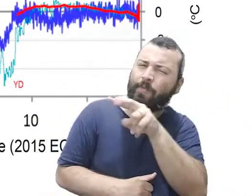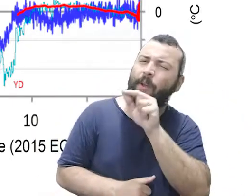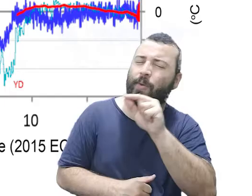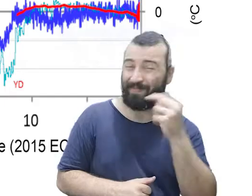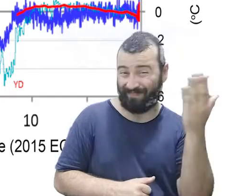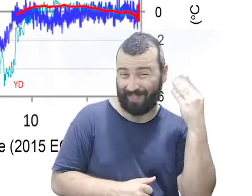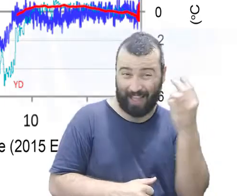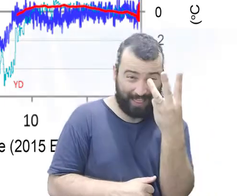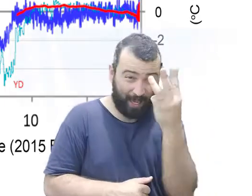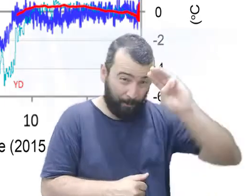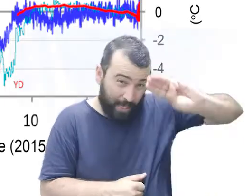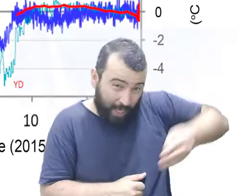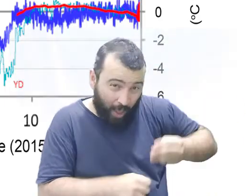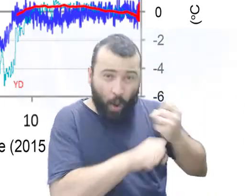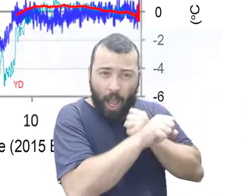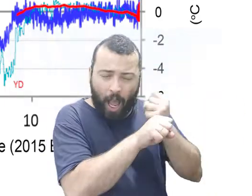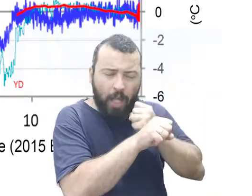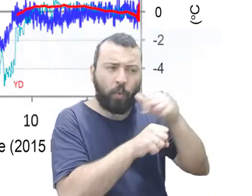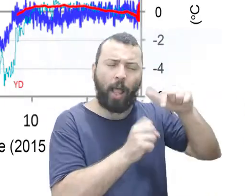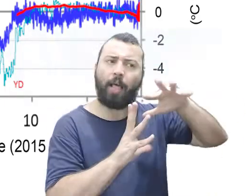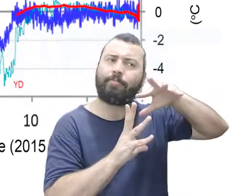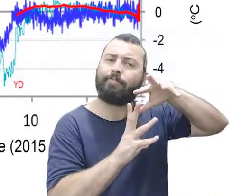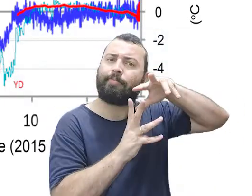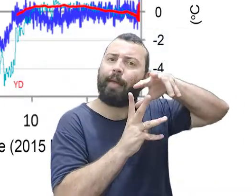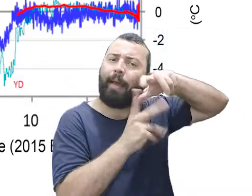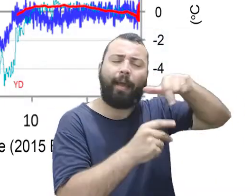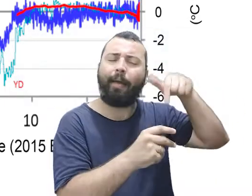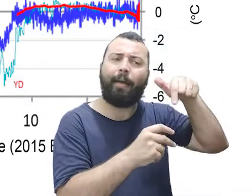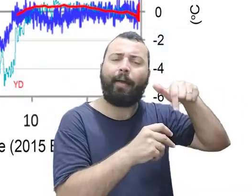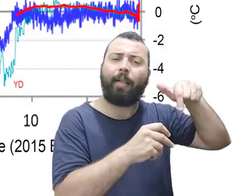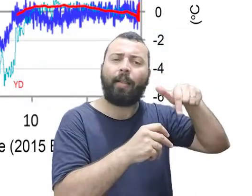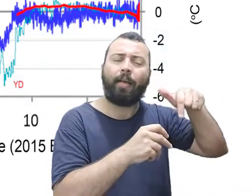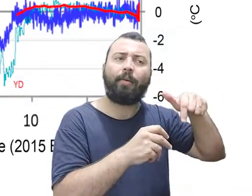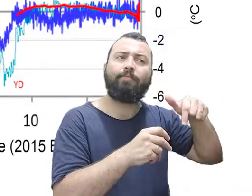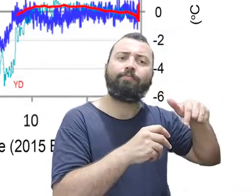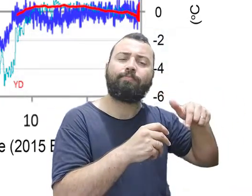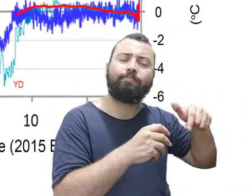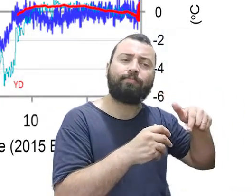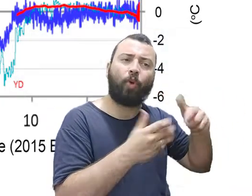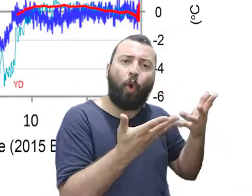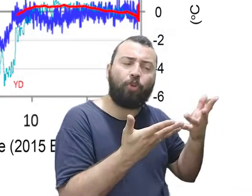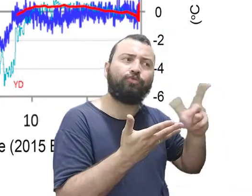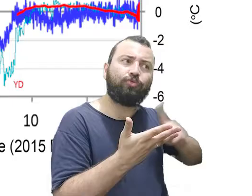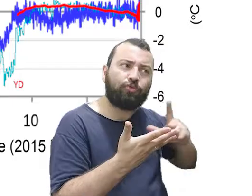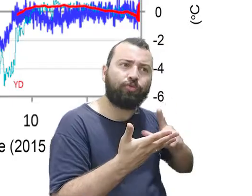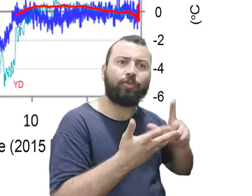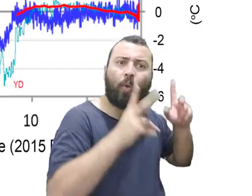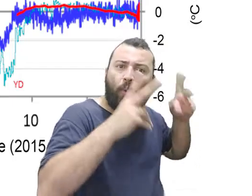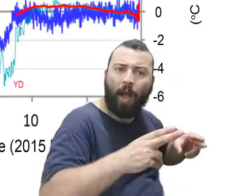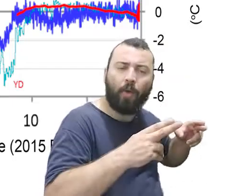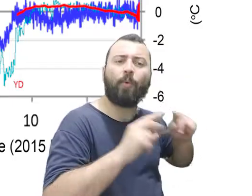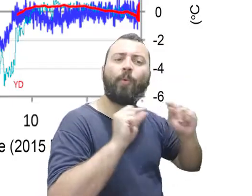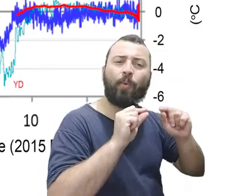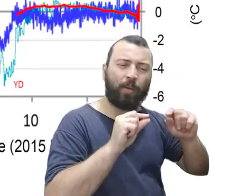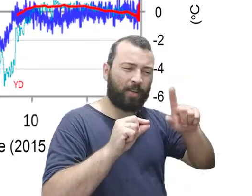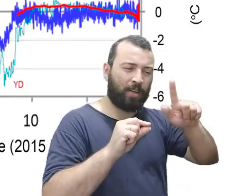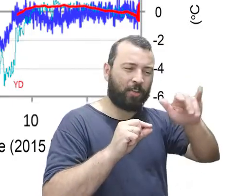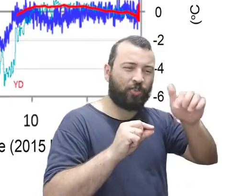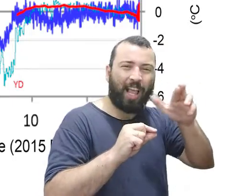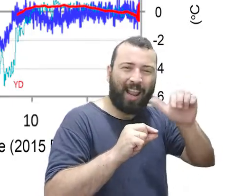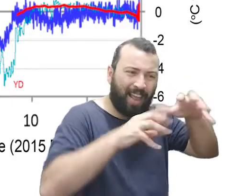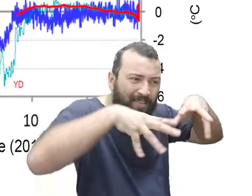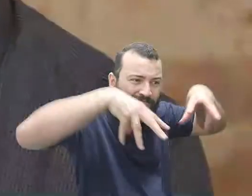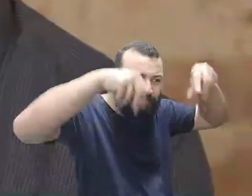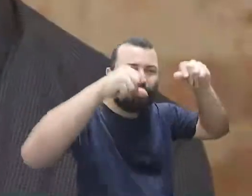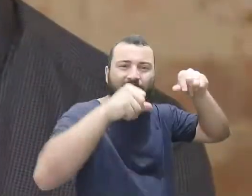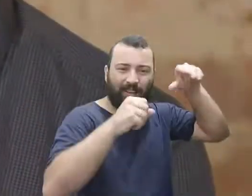que há 3 milhões de anos a Terra ganha a sua configuração atual, a partir da formação de geleiras permanentes no